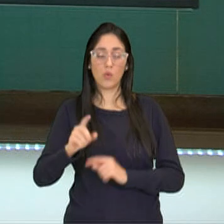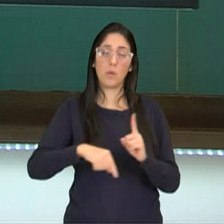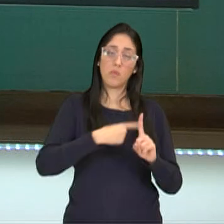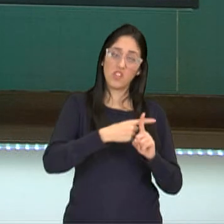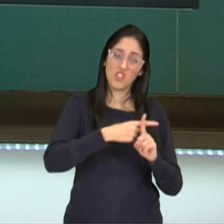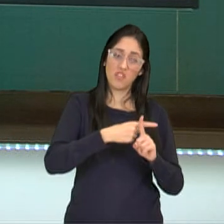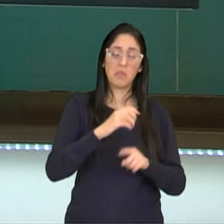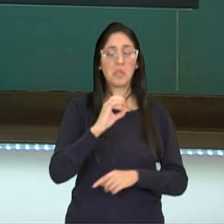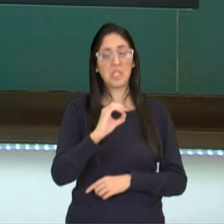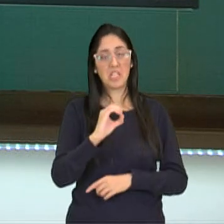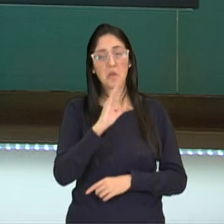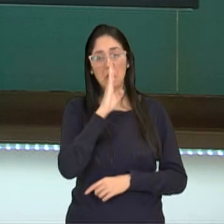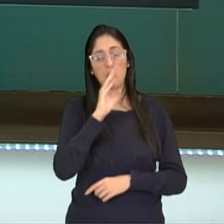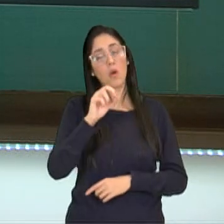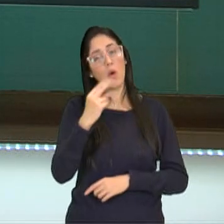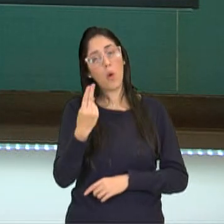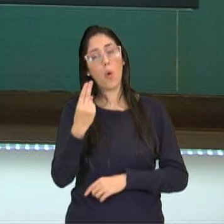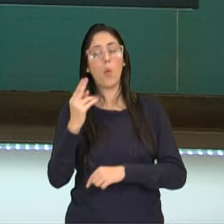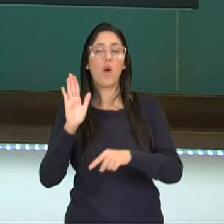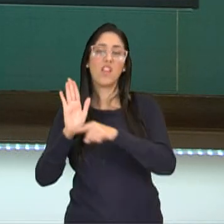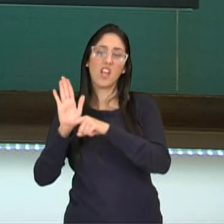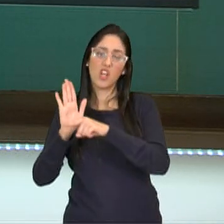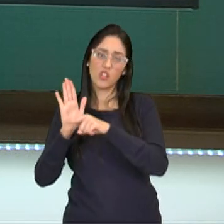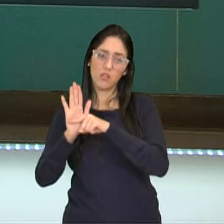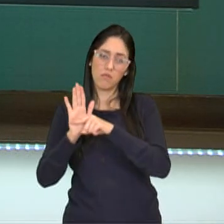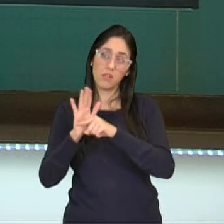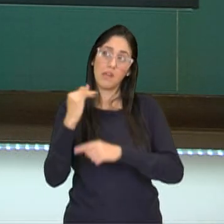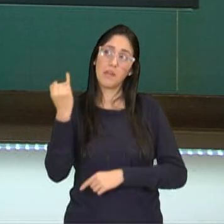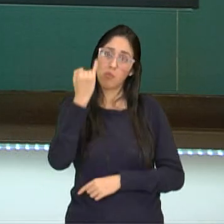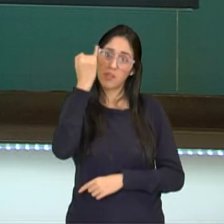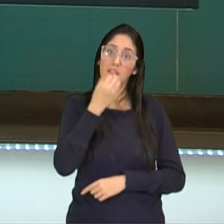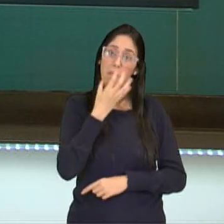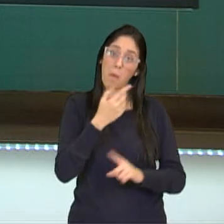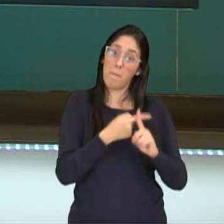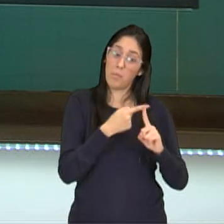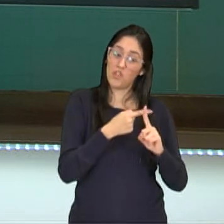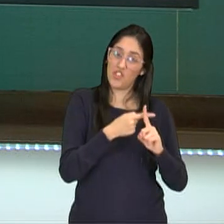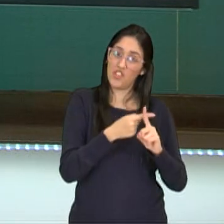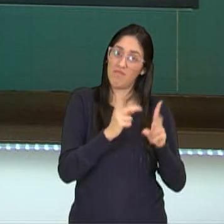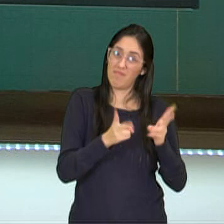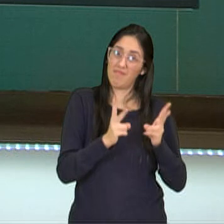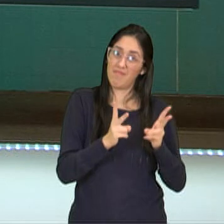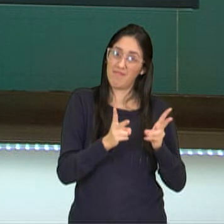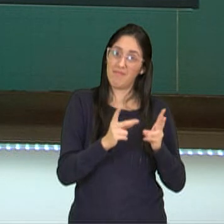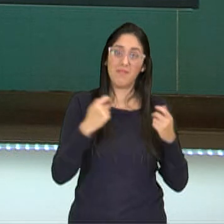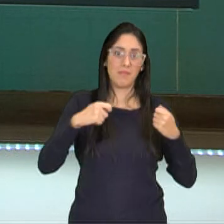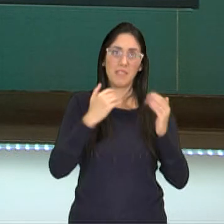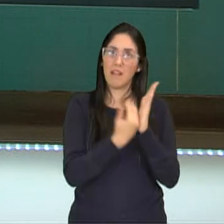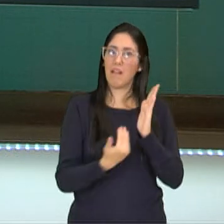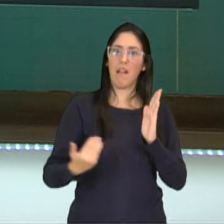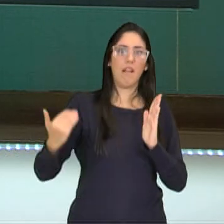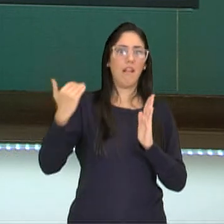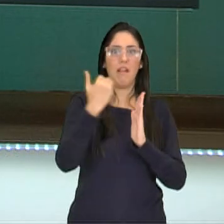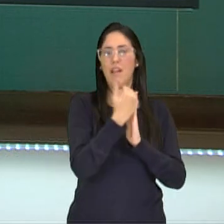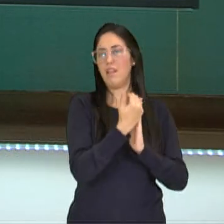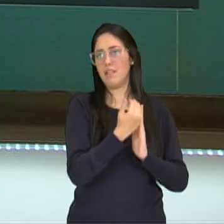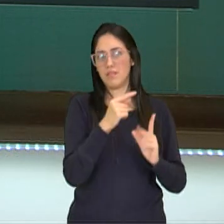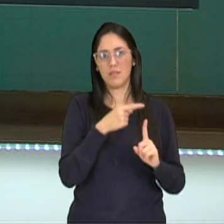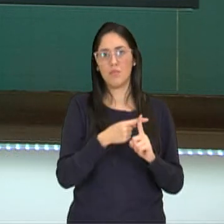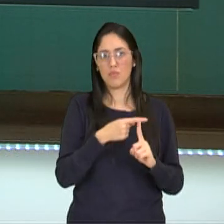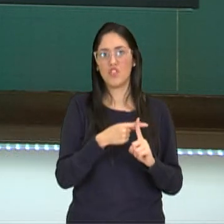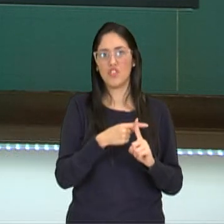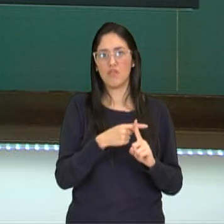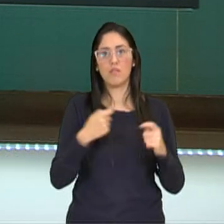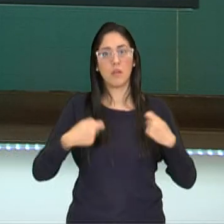negativo. O ideal sempre, obviamente, é que ele seja positivo, mas ele tem que ir além da positividade, né? Ele tem que